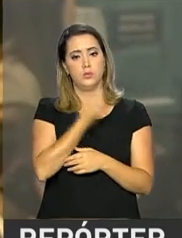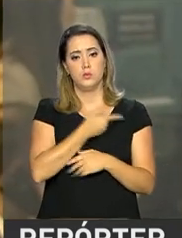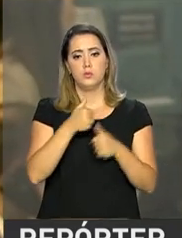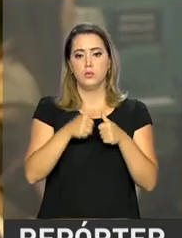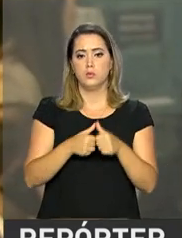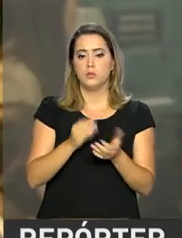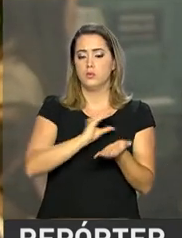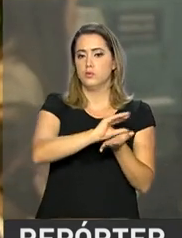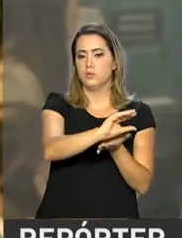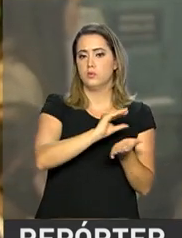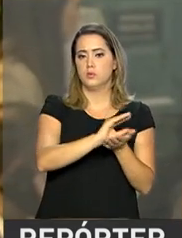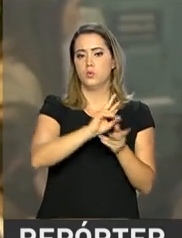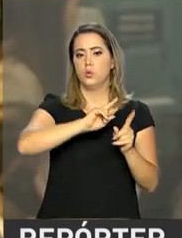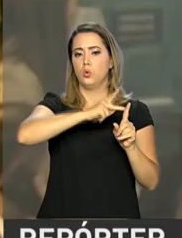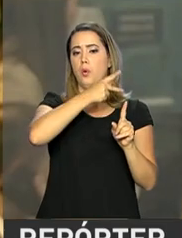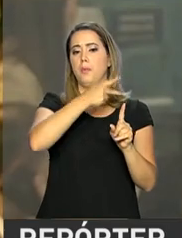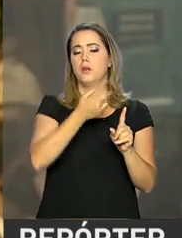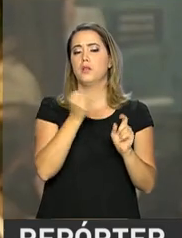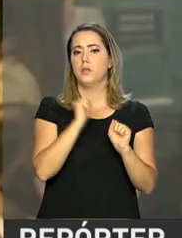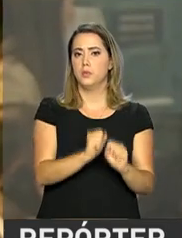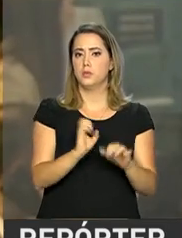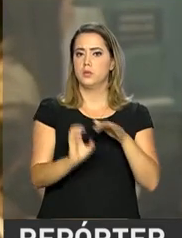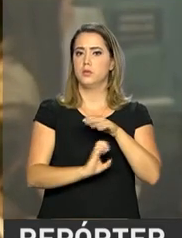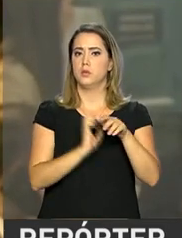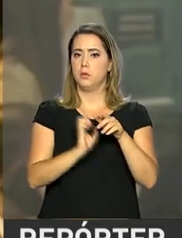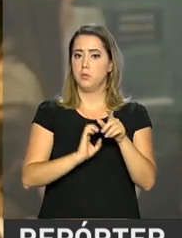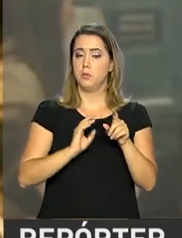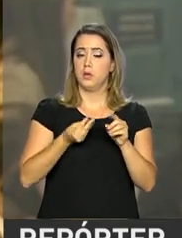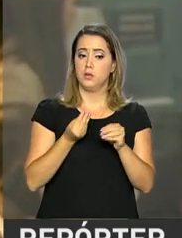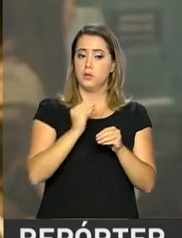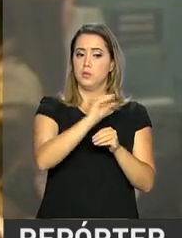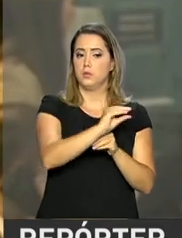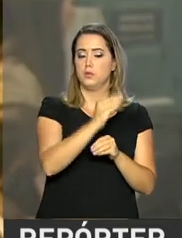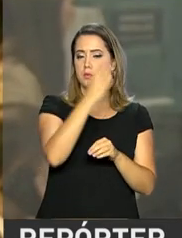estamos investindo, nós estamos dobrando a capacidade de produção da empresa